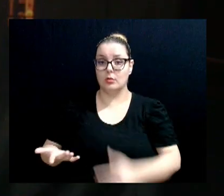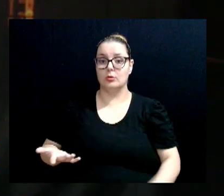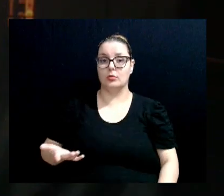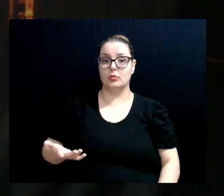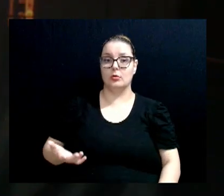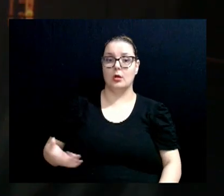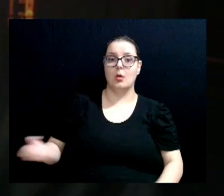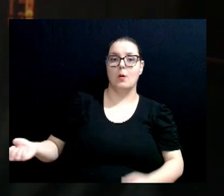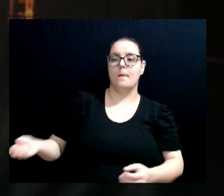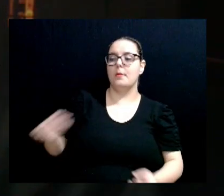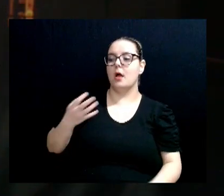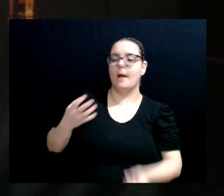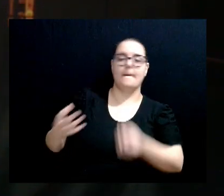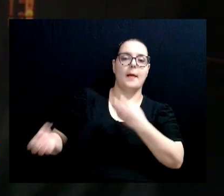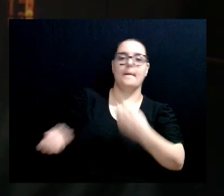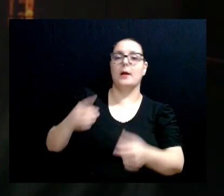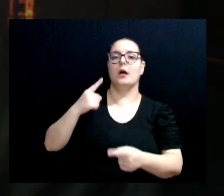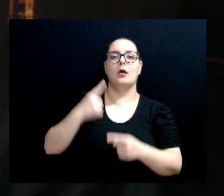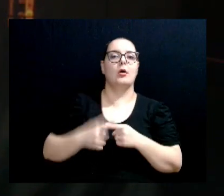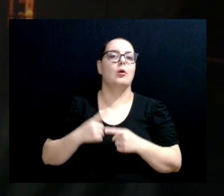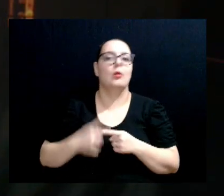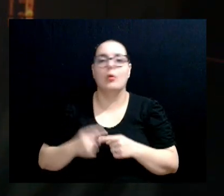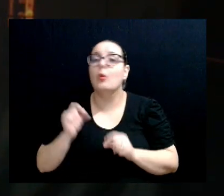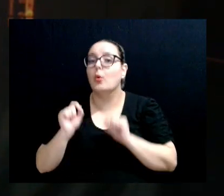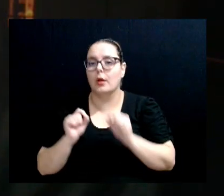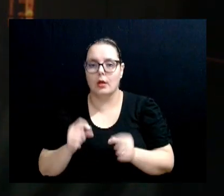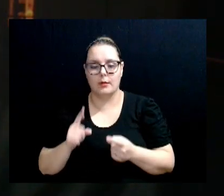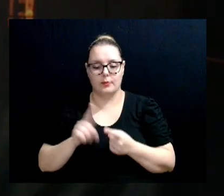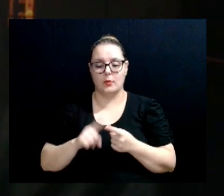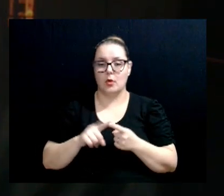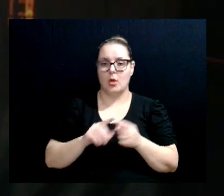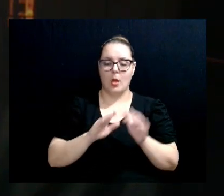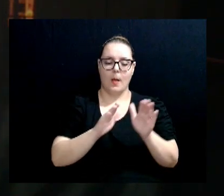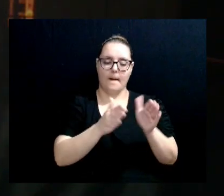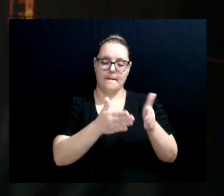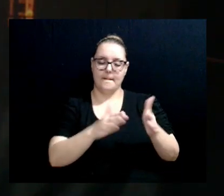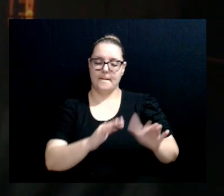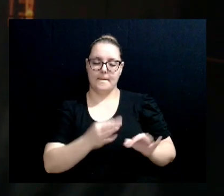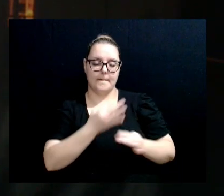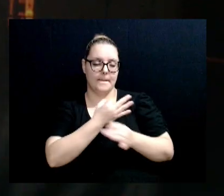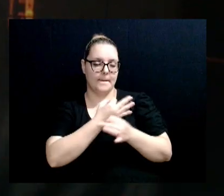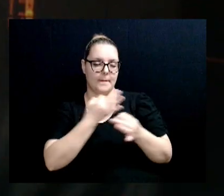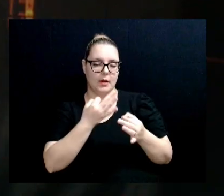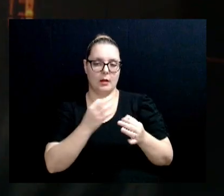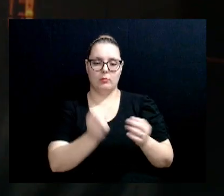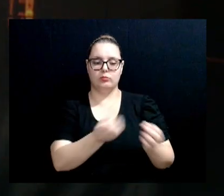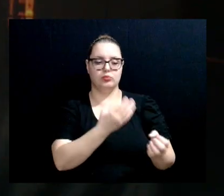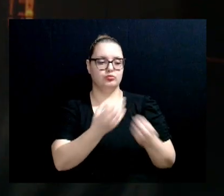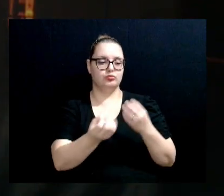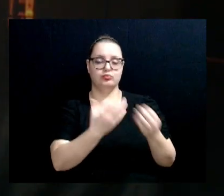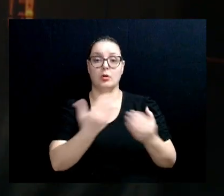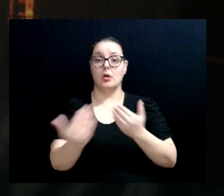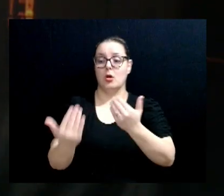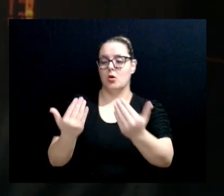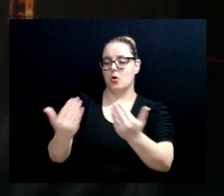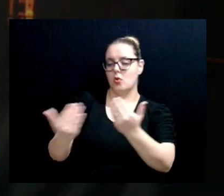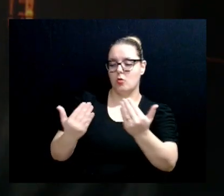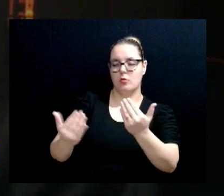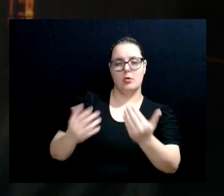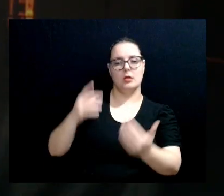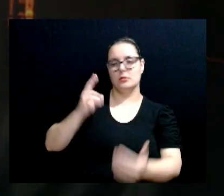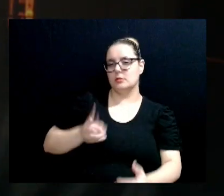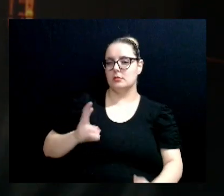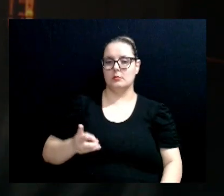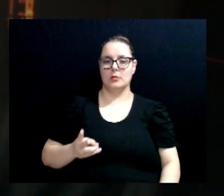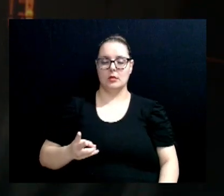o quê? Imagens de corpos considerados perfeitos, né? Comparação o dia inteiro, a pessoa olha o